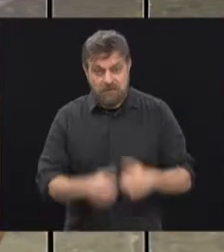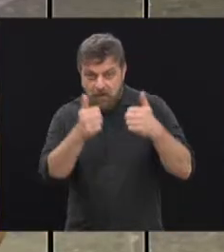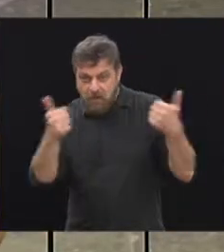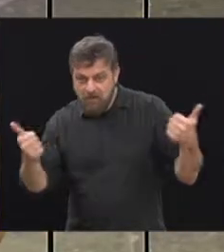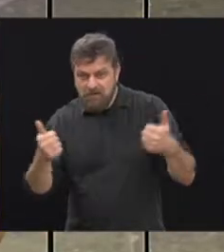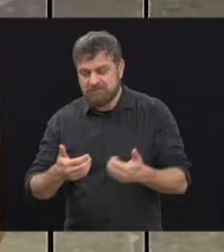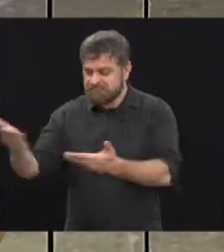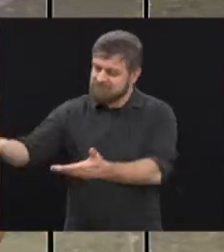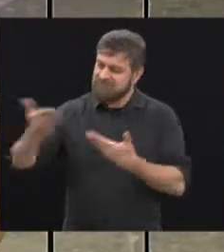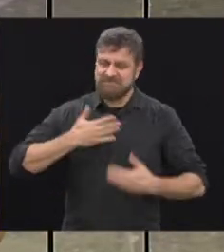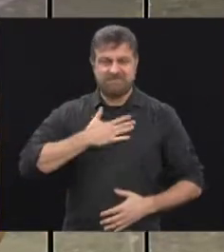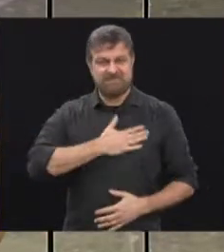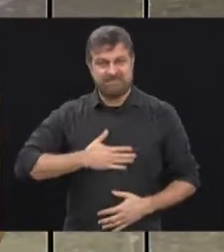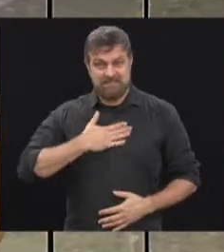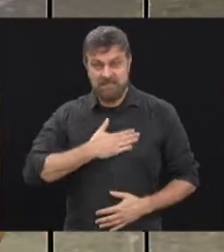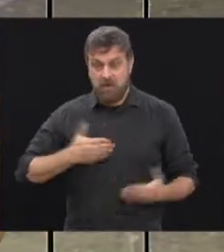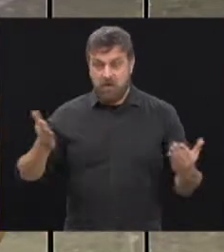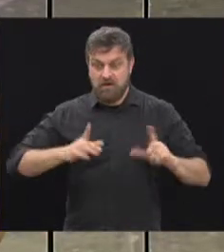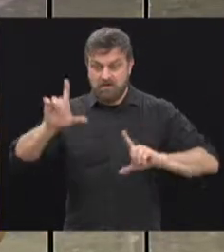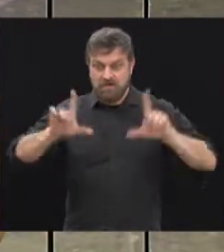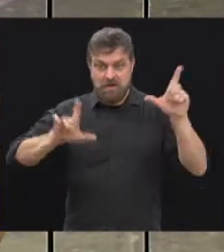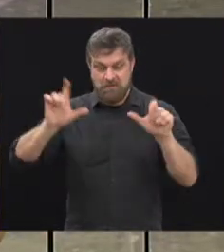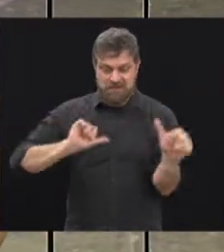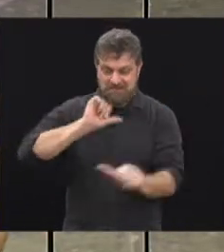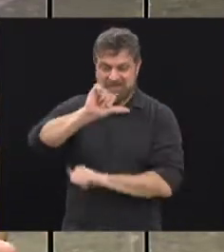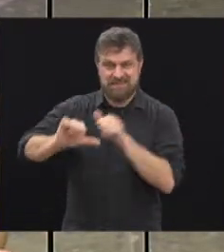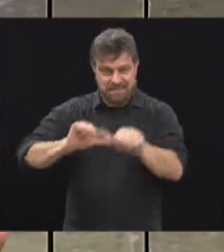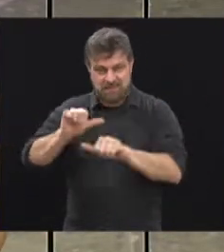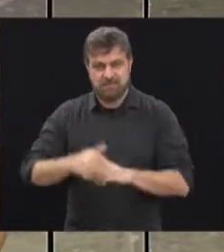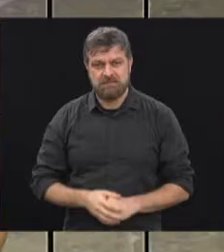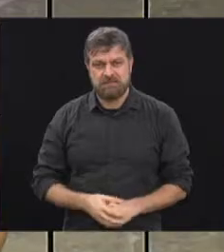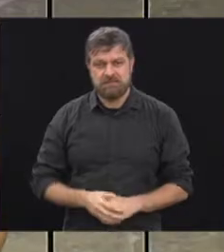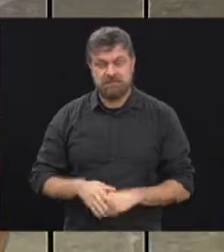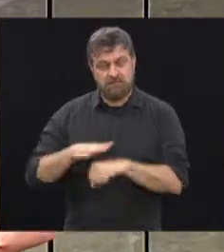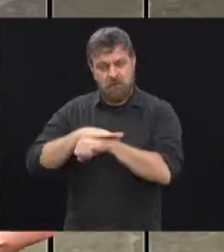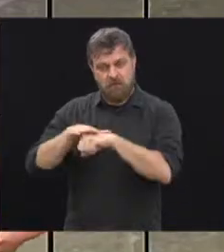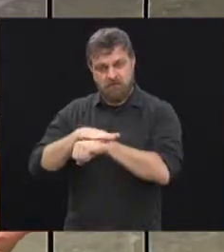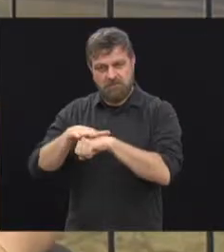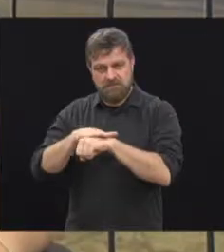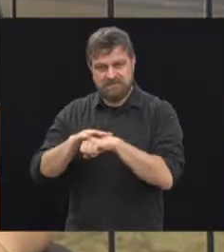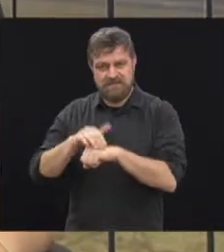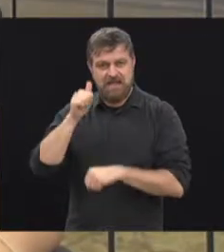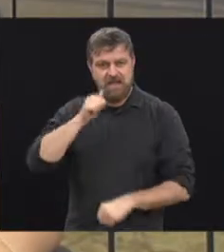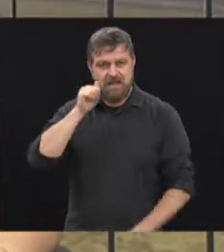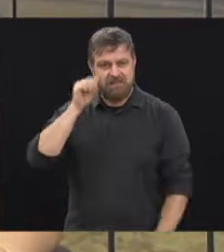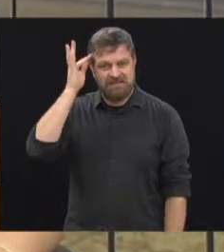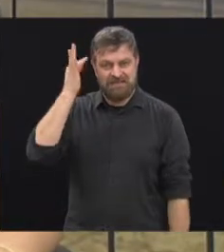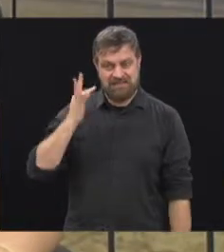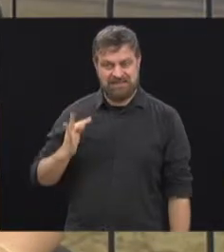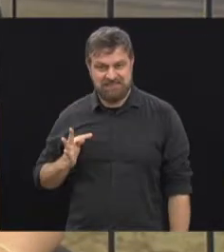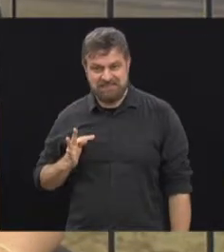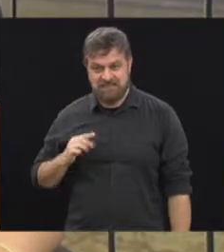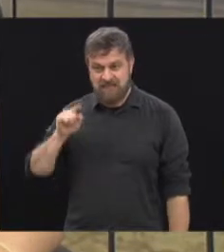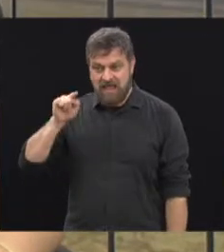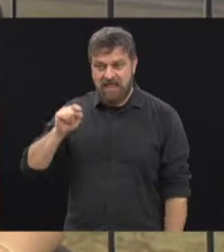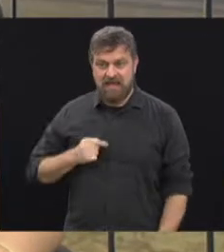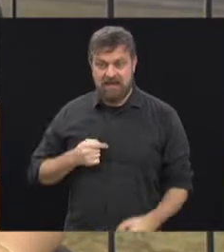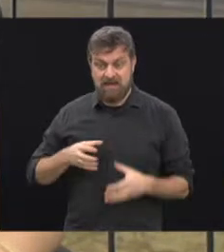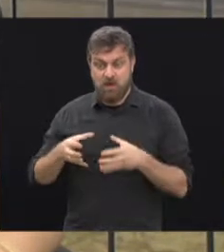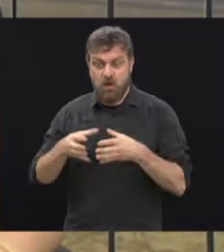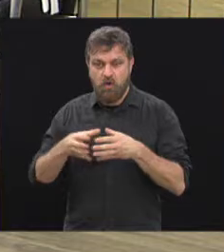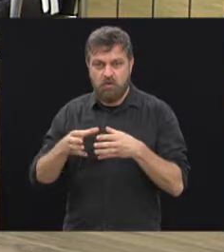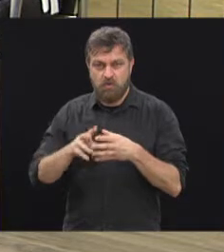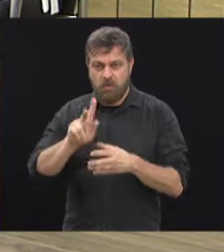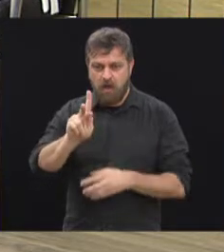Olá, sejam muito bem-vindos. Hoje é dia de transformação e hoje no nosso programa eu tô aqui com a Tatiana, que é da Rapori, contar